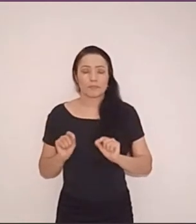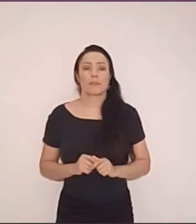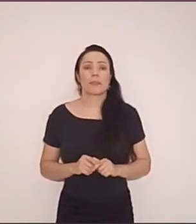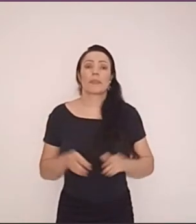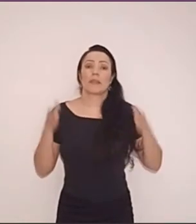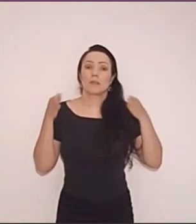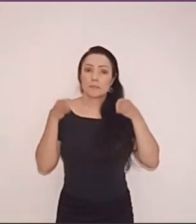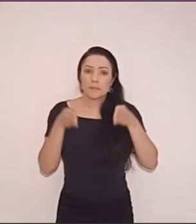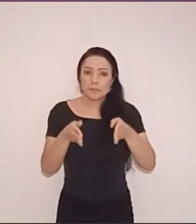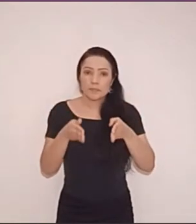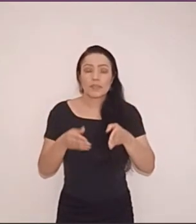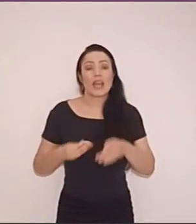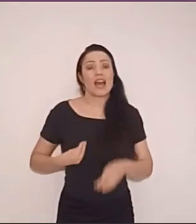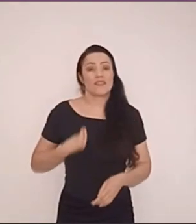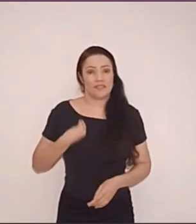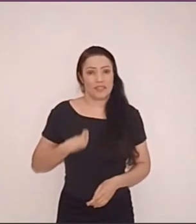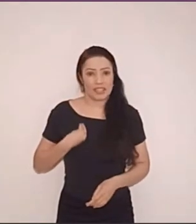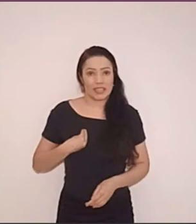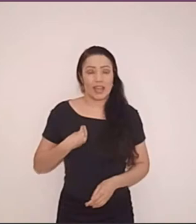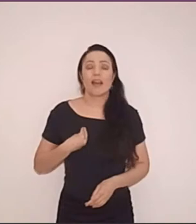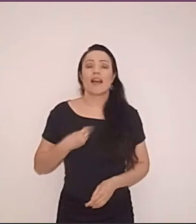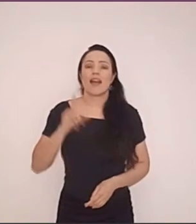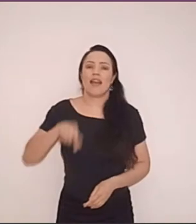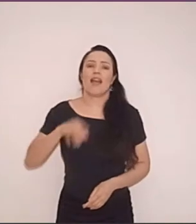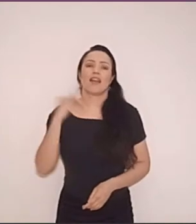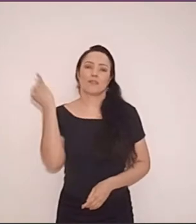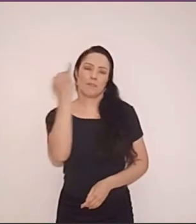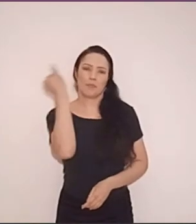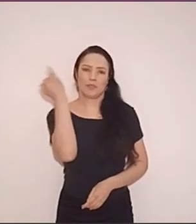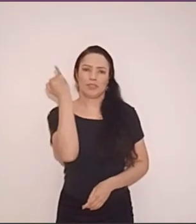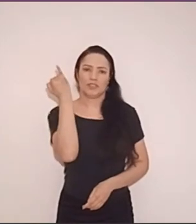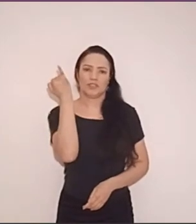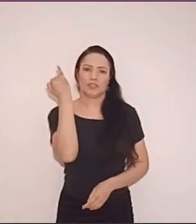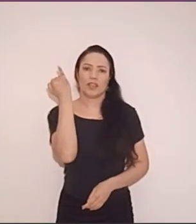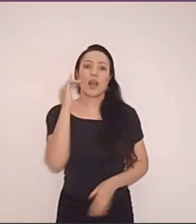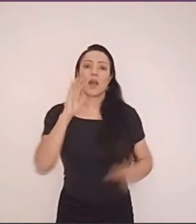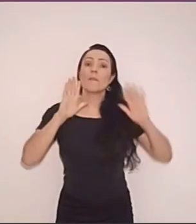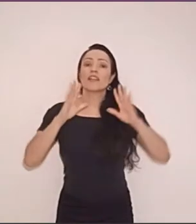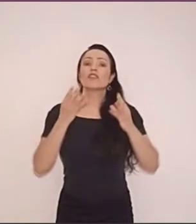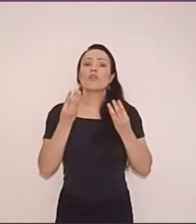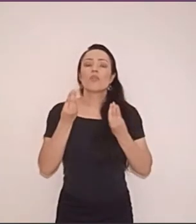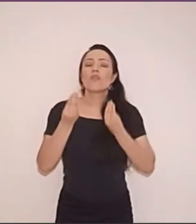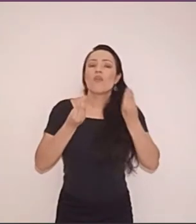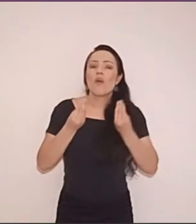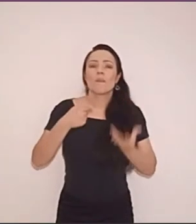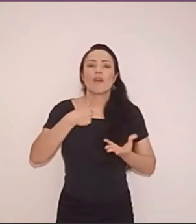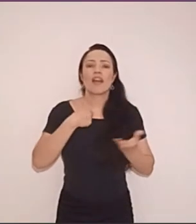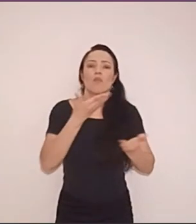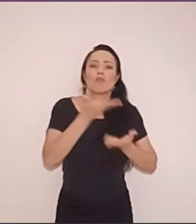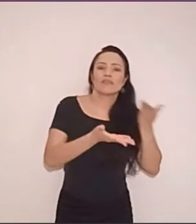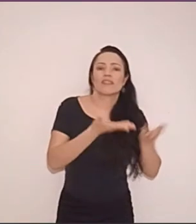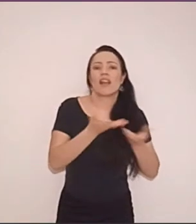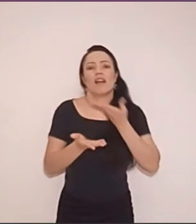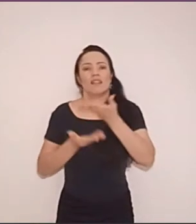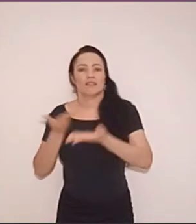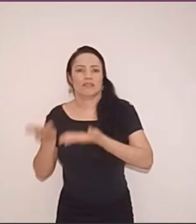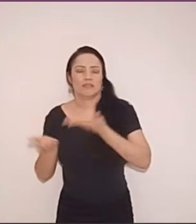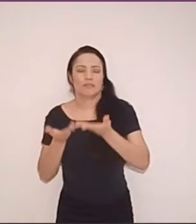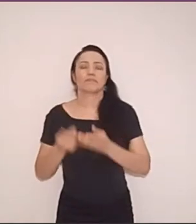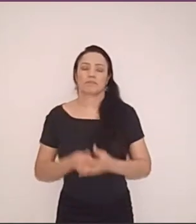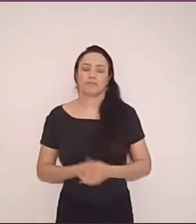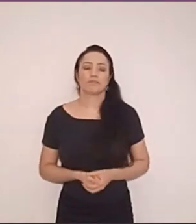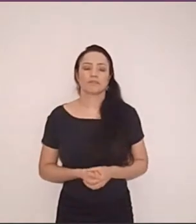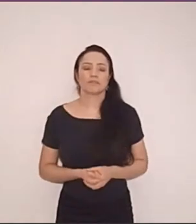voltada para a vida é importante agora a questão é como se trata essa atividade aqui também